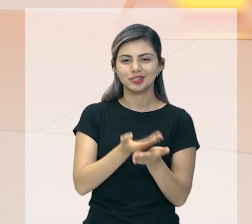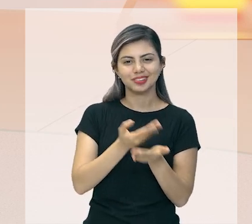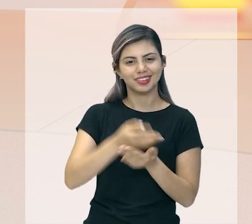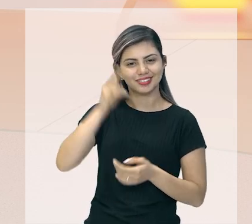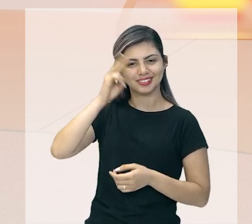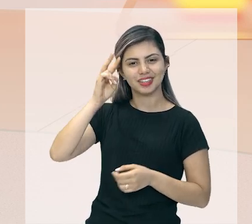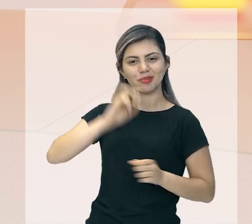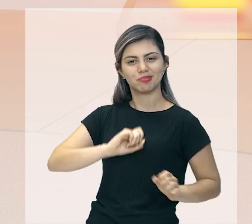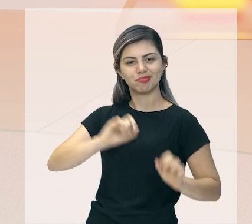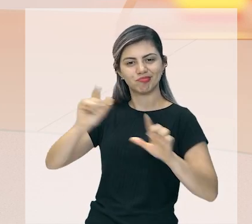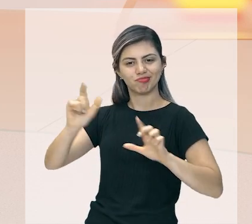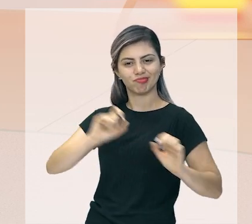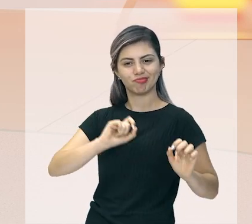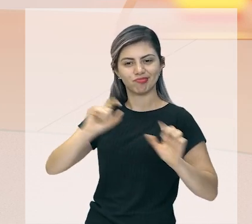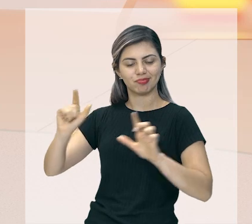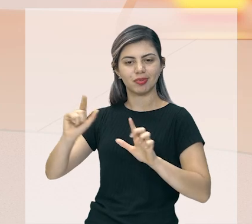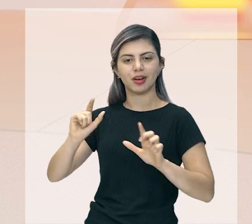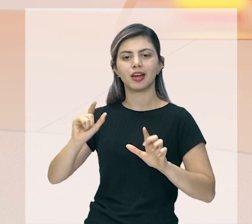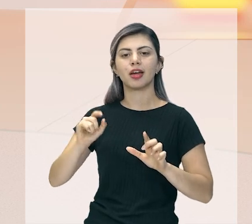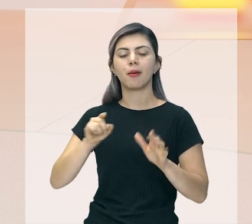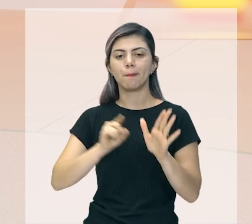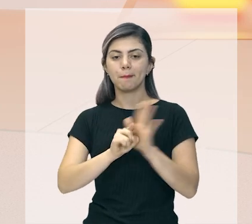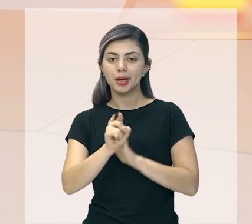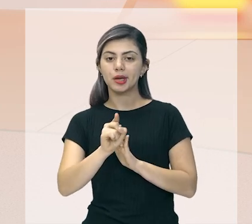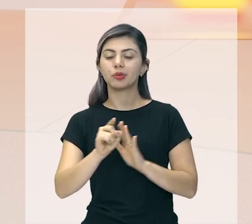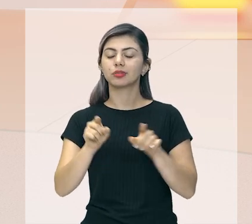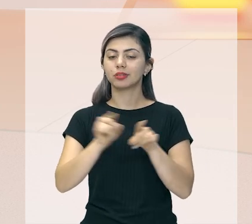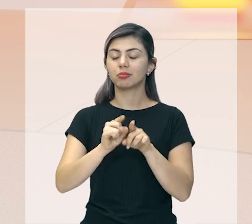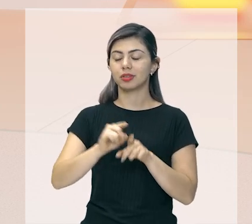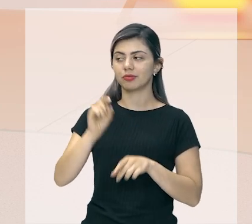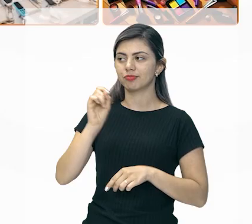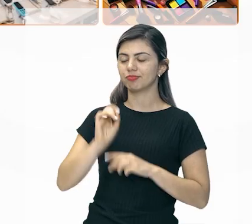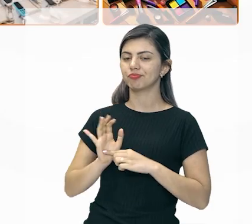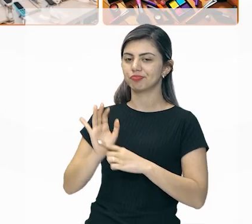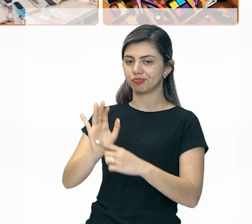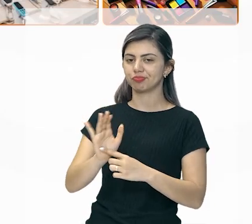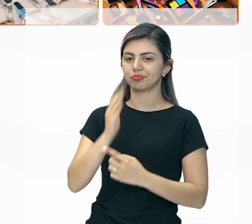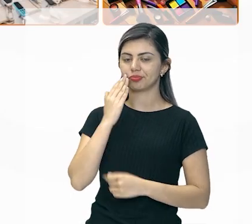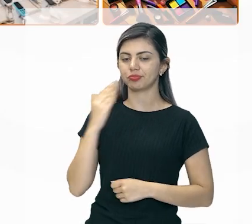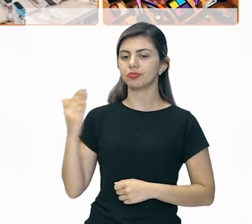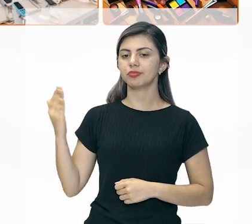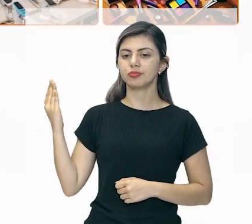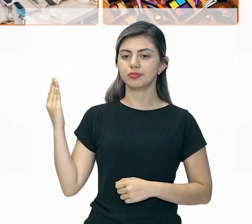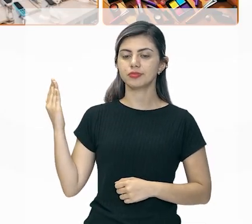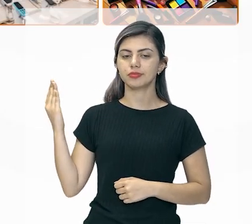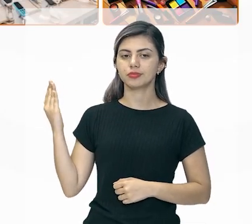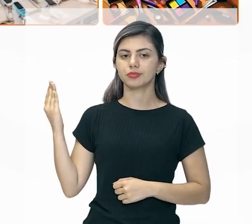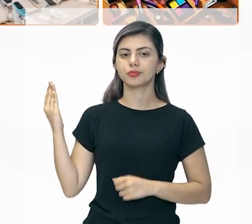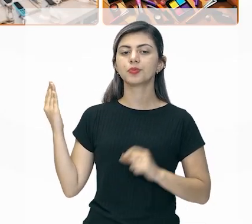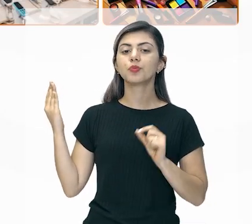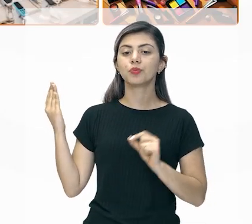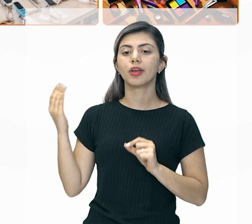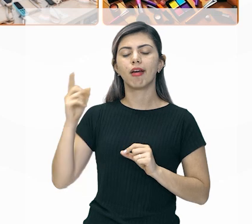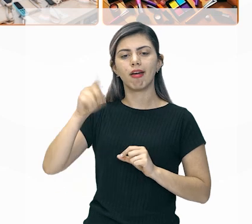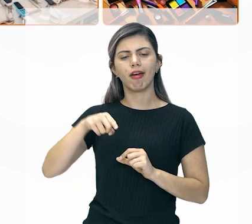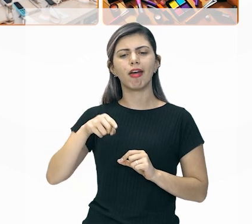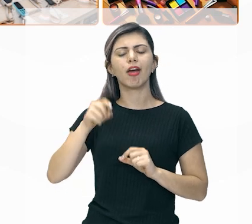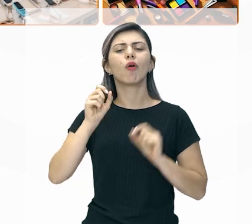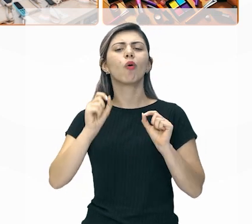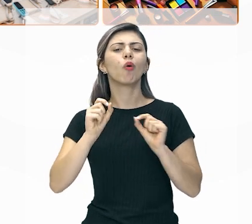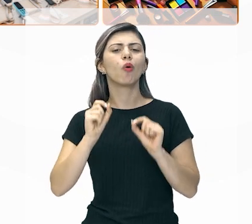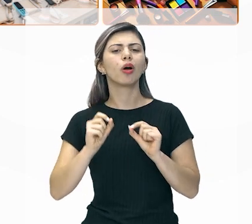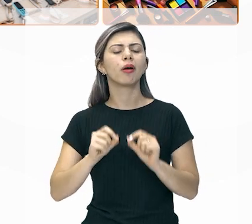essas imagens aí, com essa pergunta, né, que a gente vai ver aí, né, nessa tela agora aí, que mostra